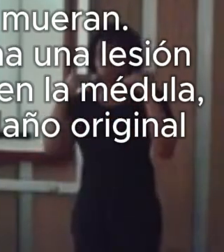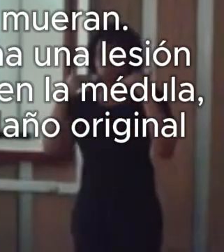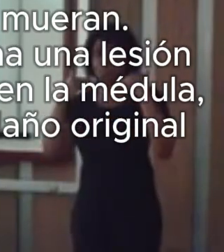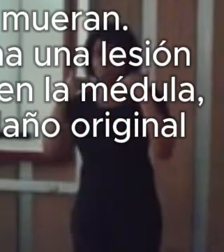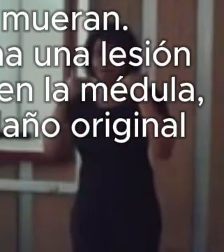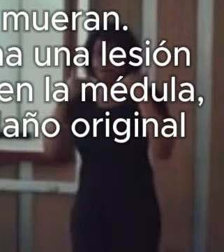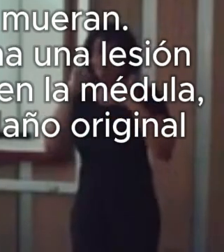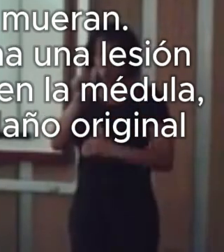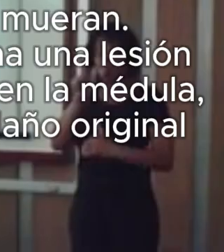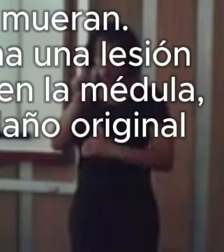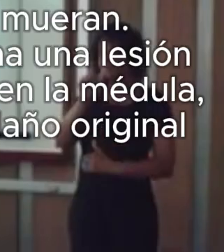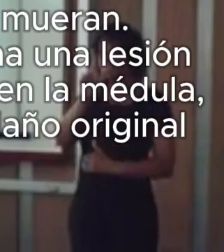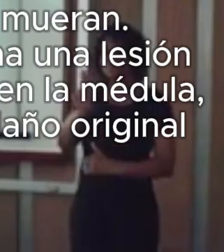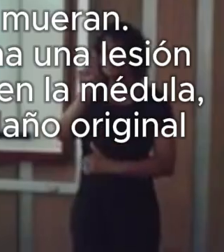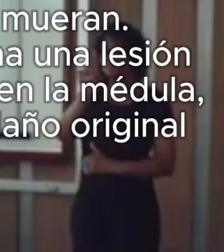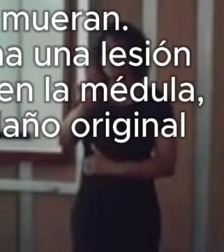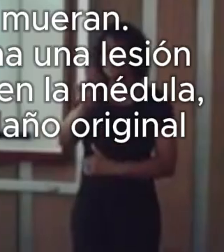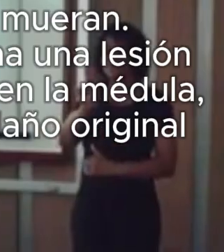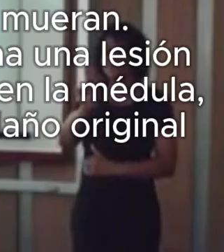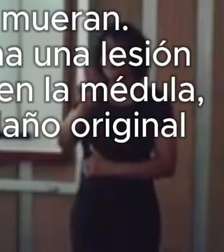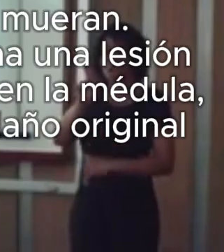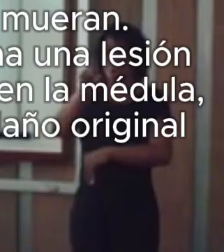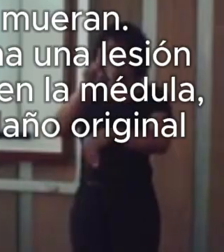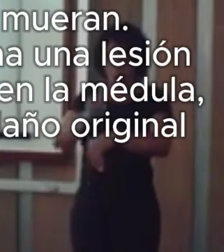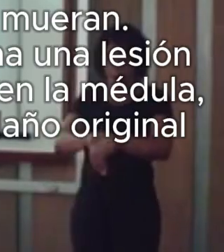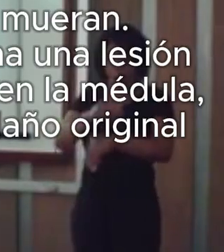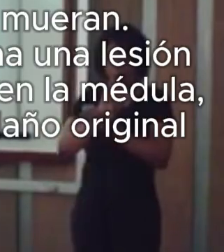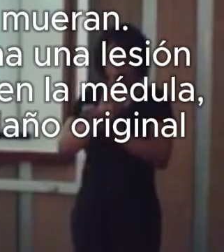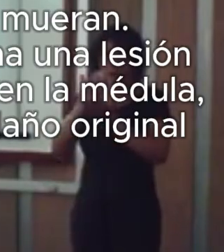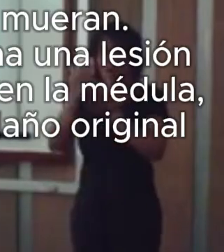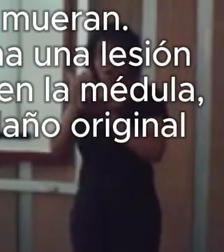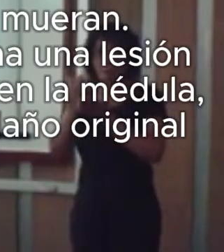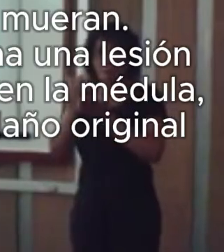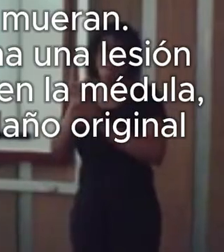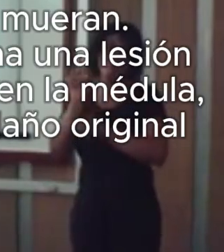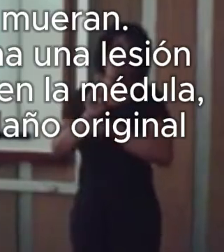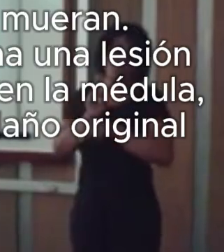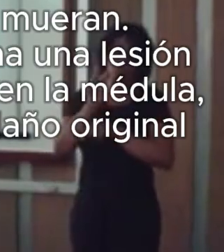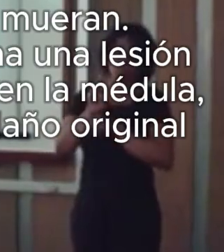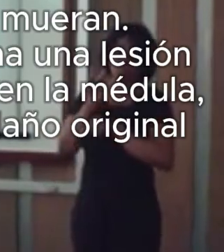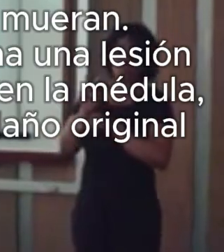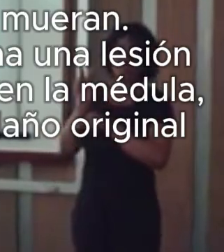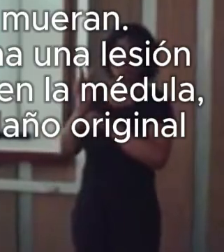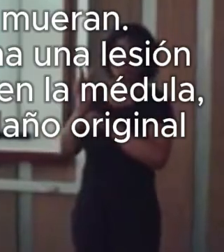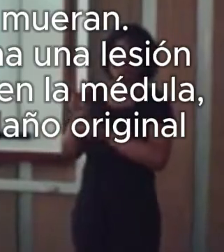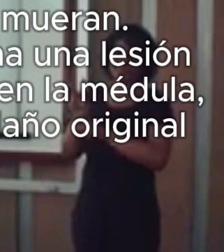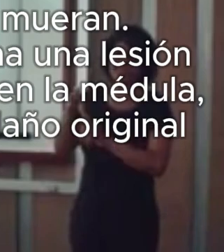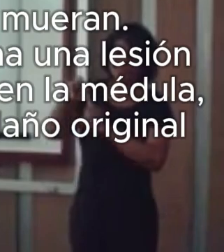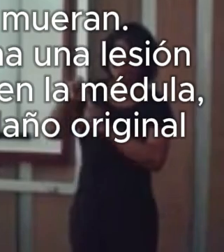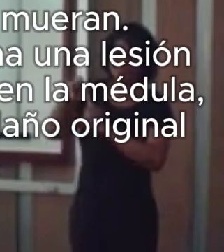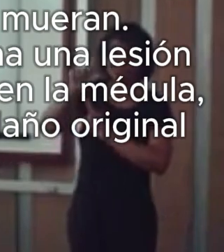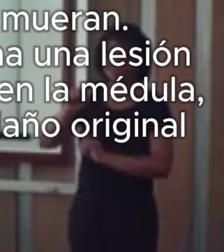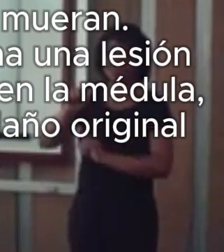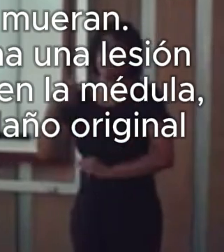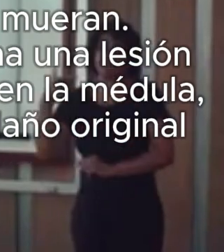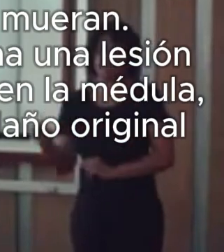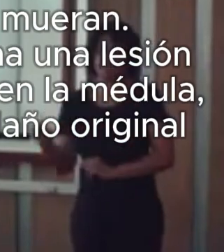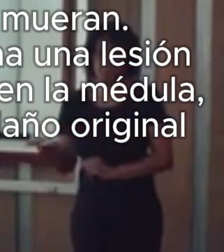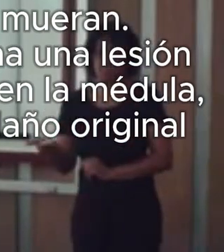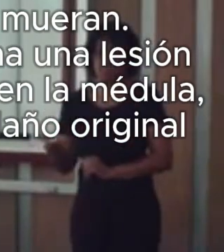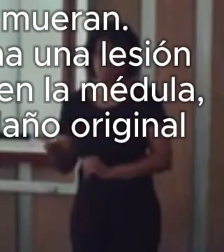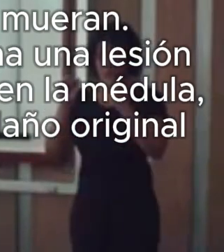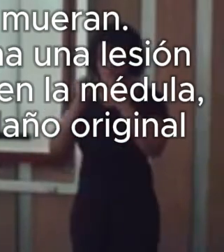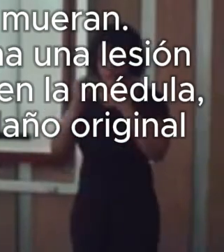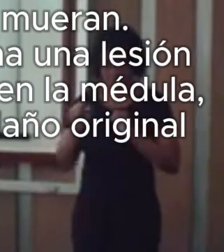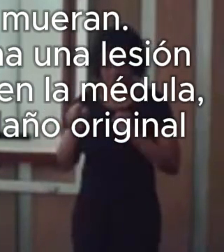gente conseguisse usar ela logo no início, a gente segurava o que se chama lesão secundária, porque no sistema nervoso,